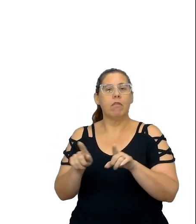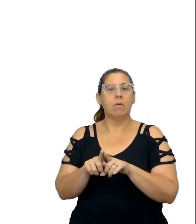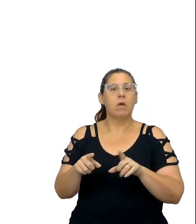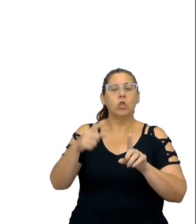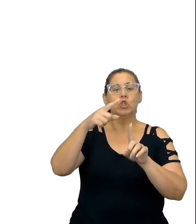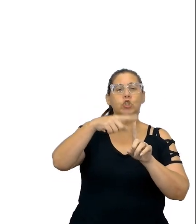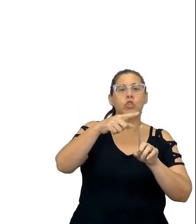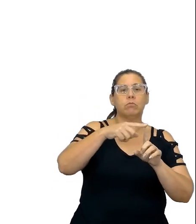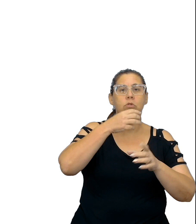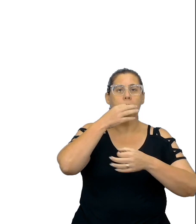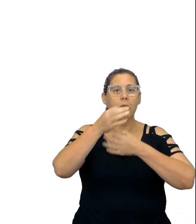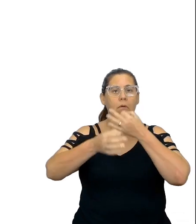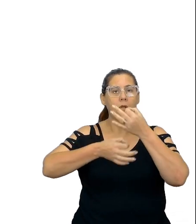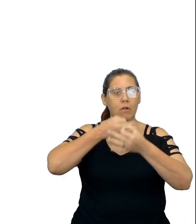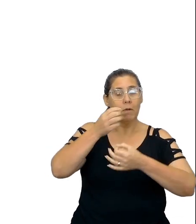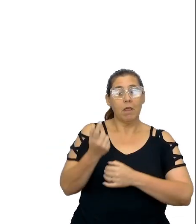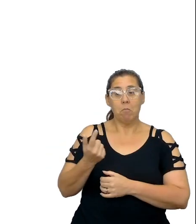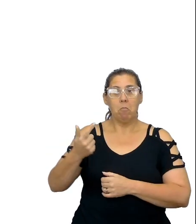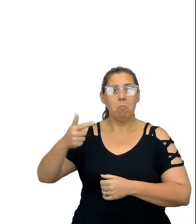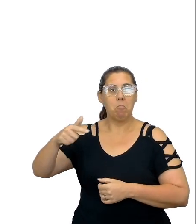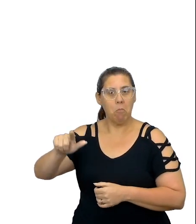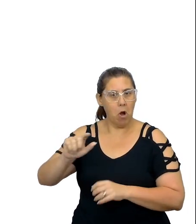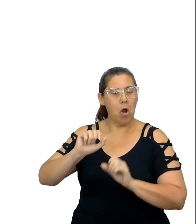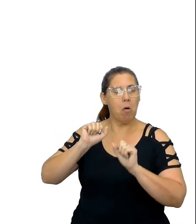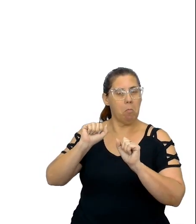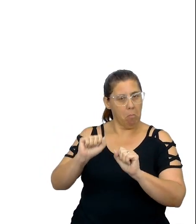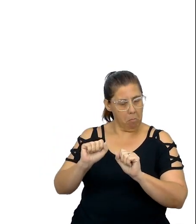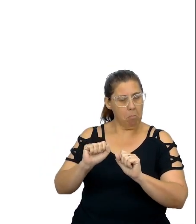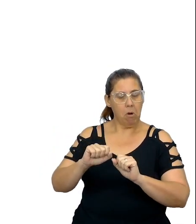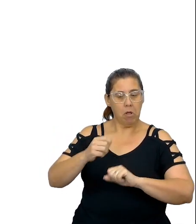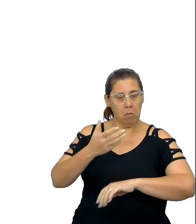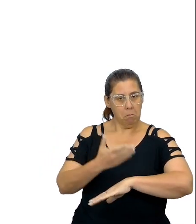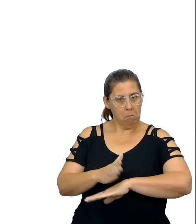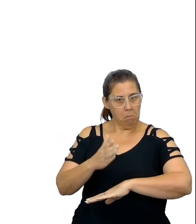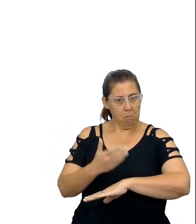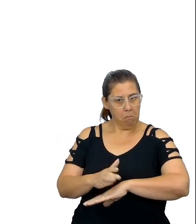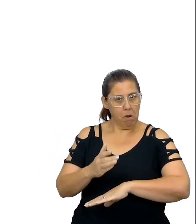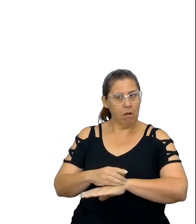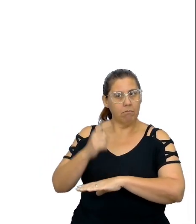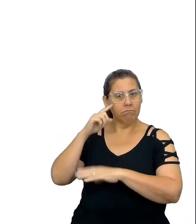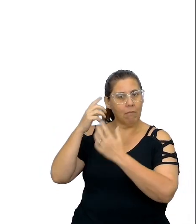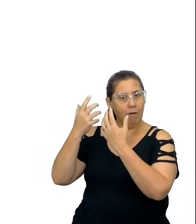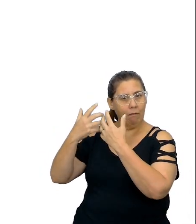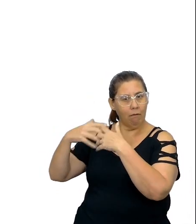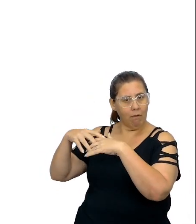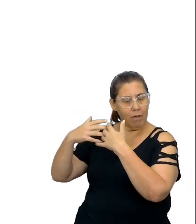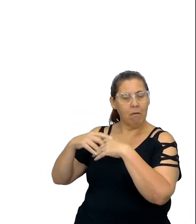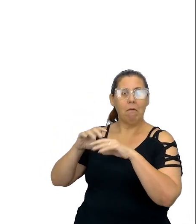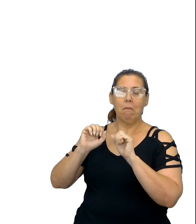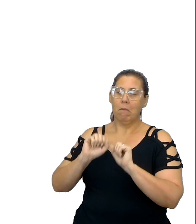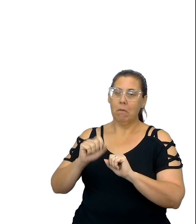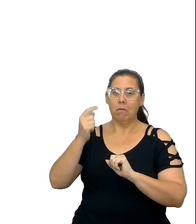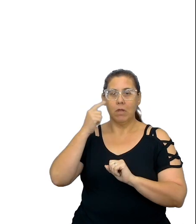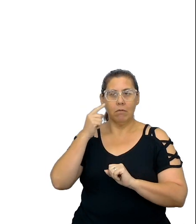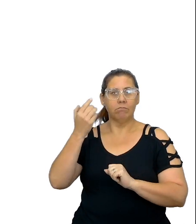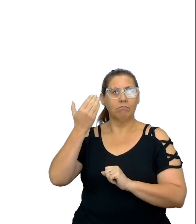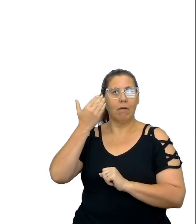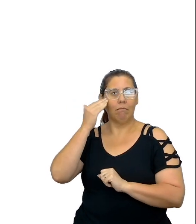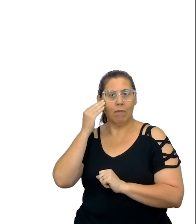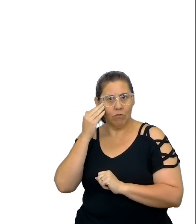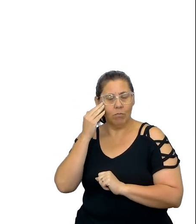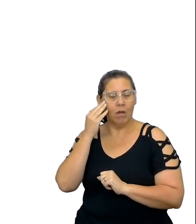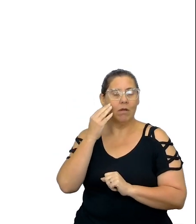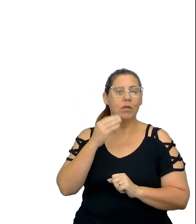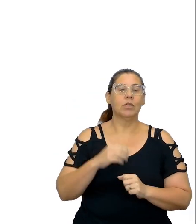tipos de argumentos, para depois poder ali praticar algumas reflexões, que podemos chamar ali de interpretação de